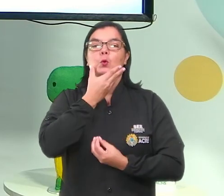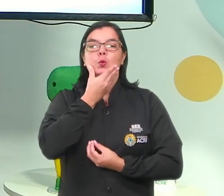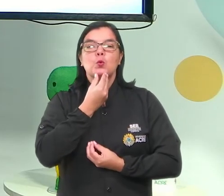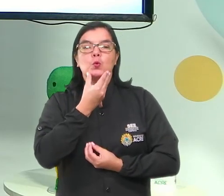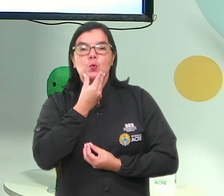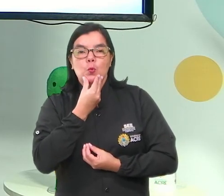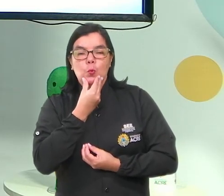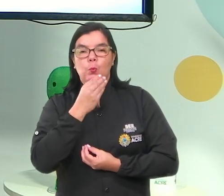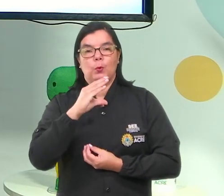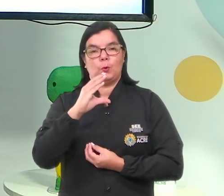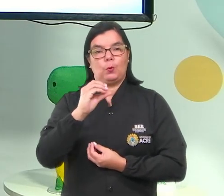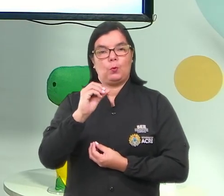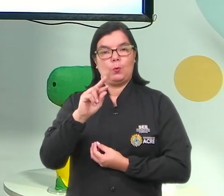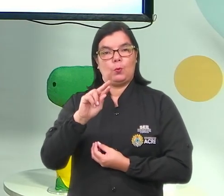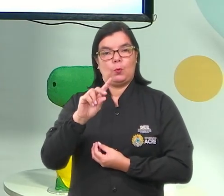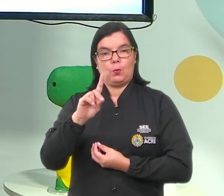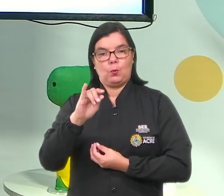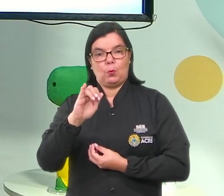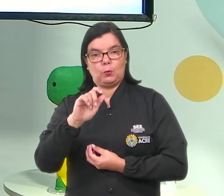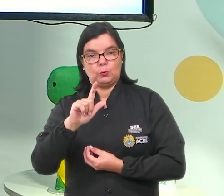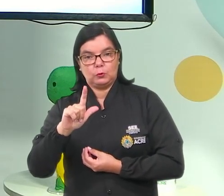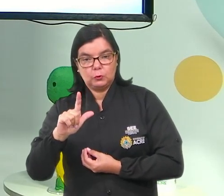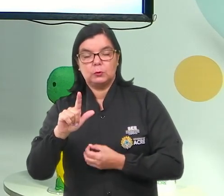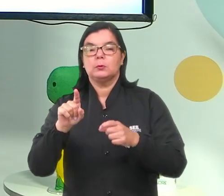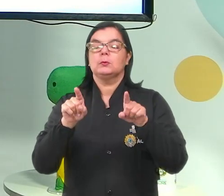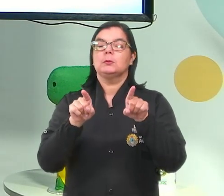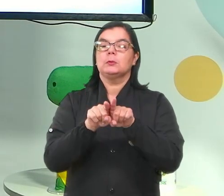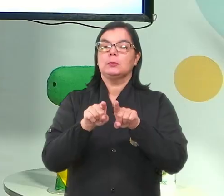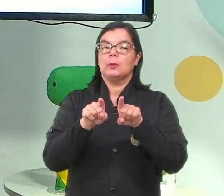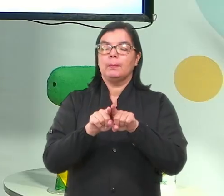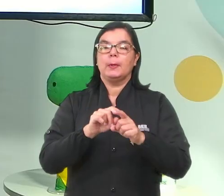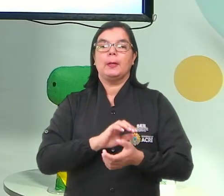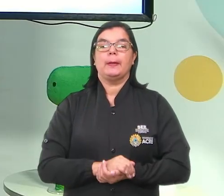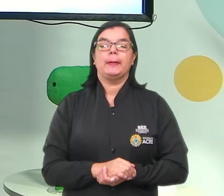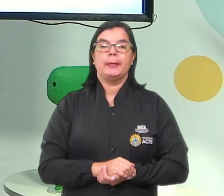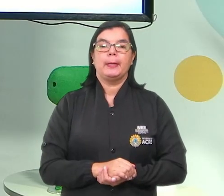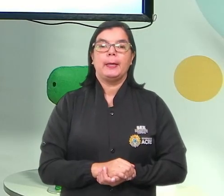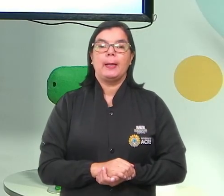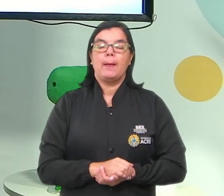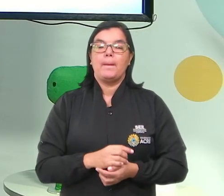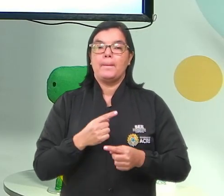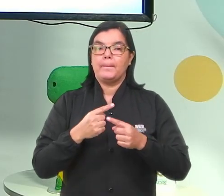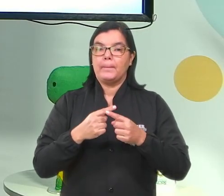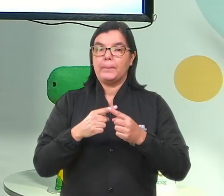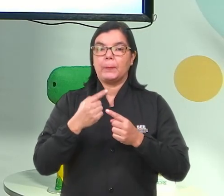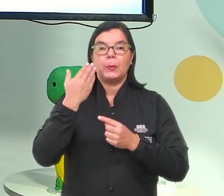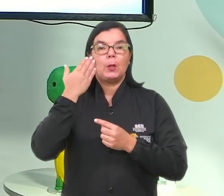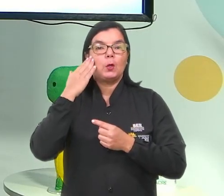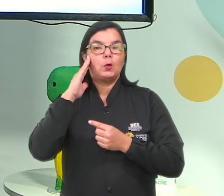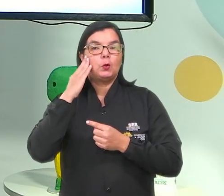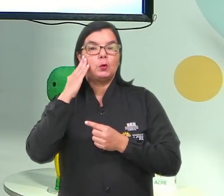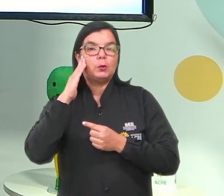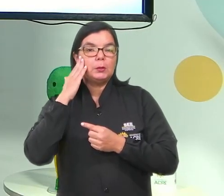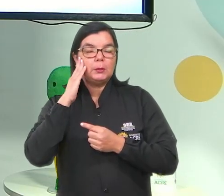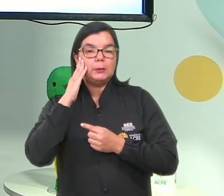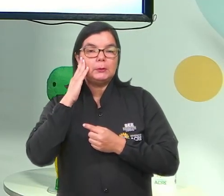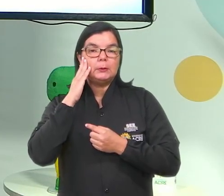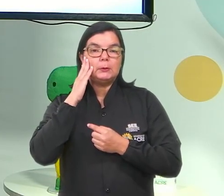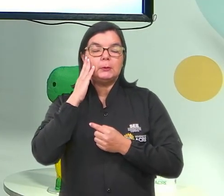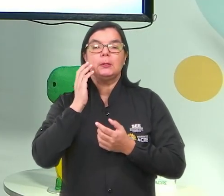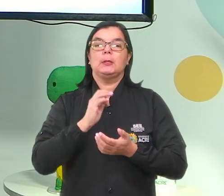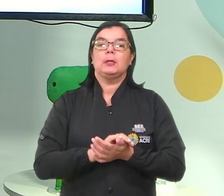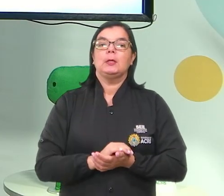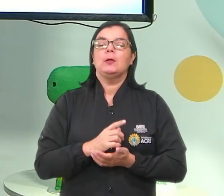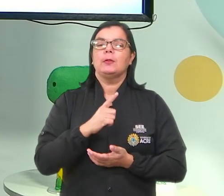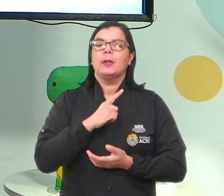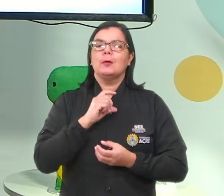cordial aqui é importante nós também ponderarmos, porque numa interpretação imediatista